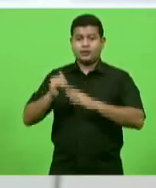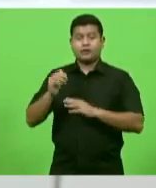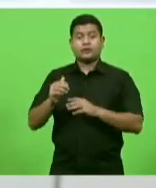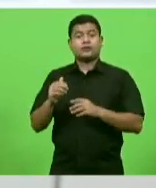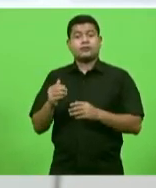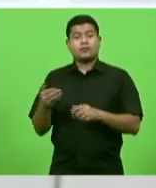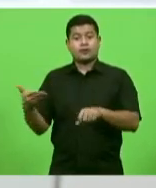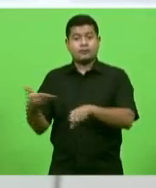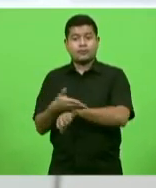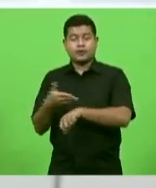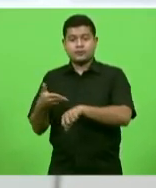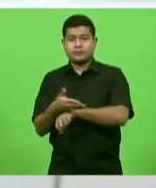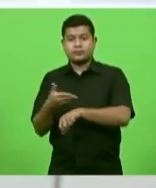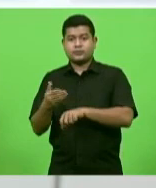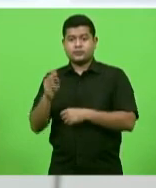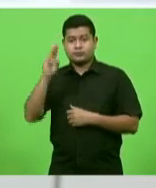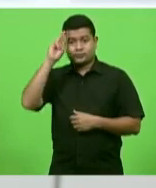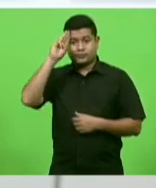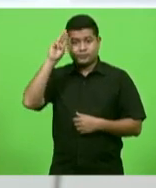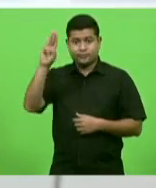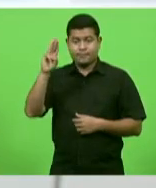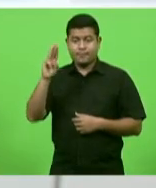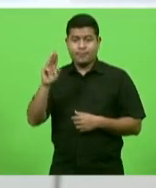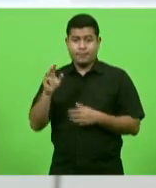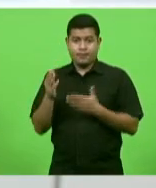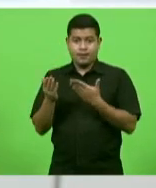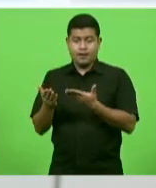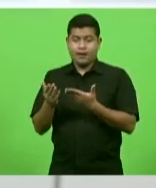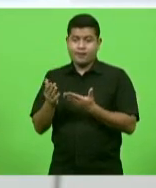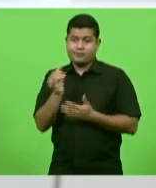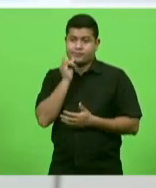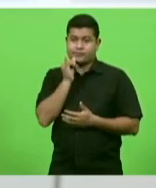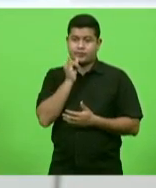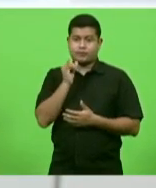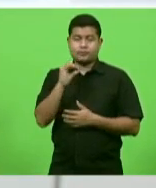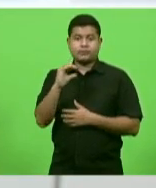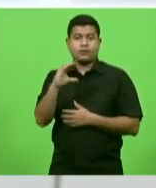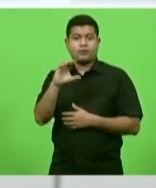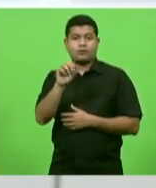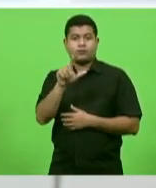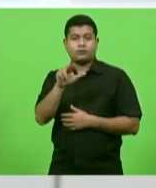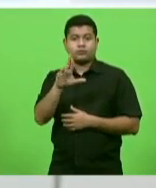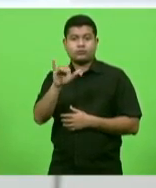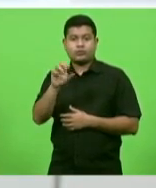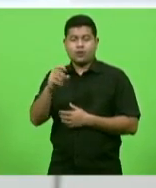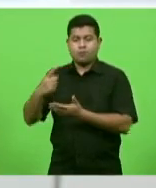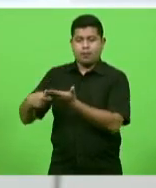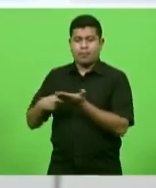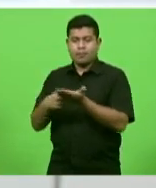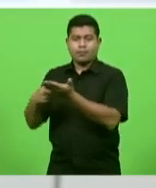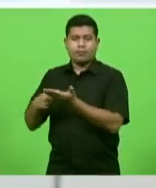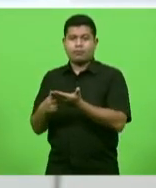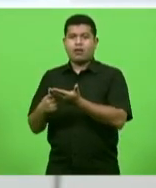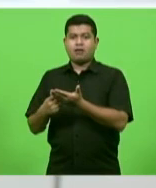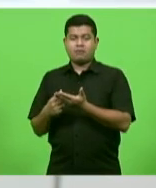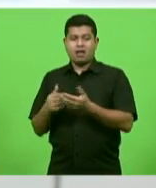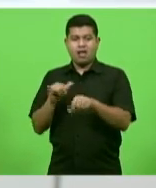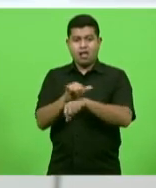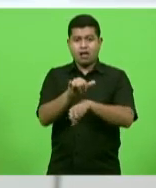do senhor Carlos Moisés em suposto conluio fraudulento em prejuízo ao erário público